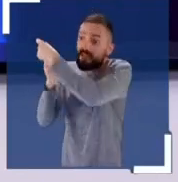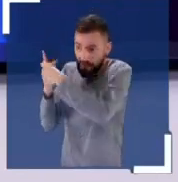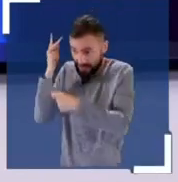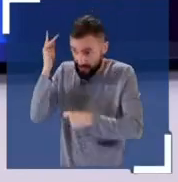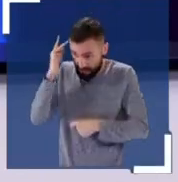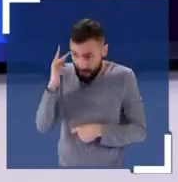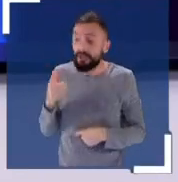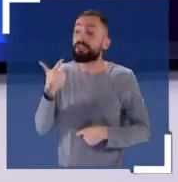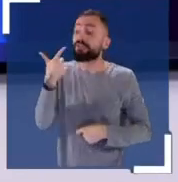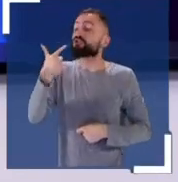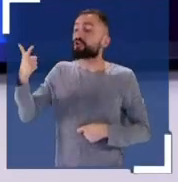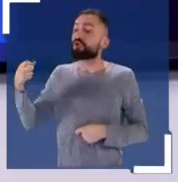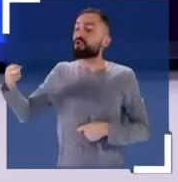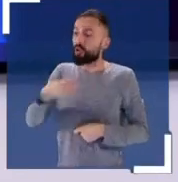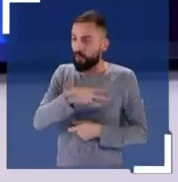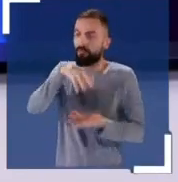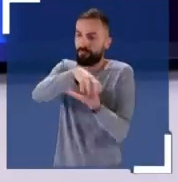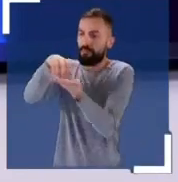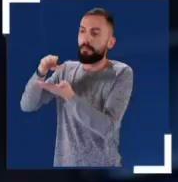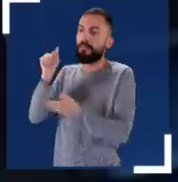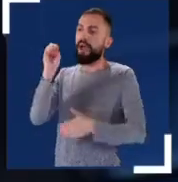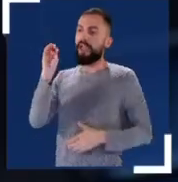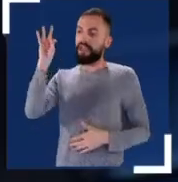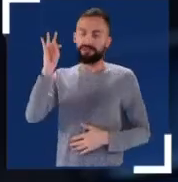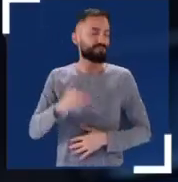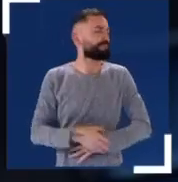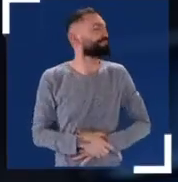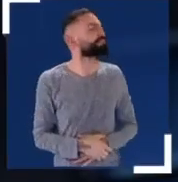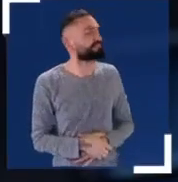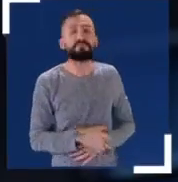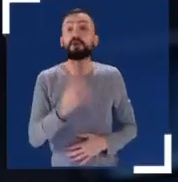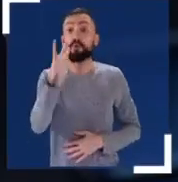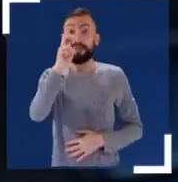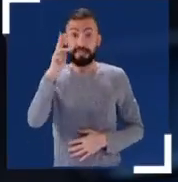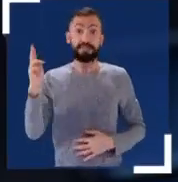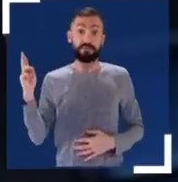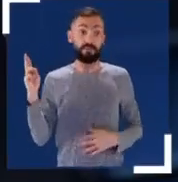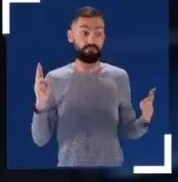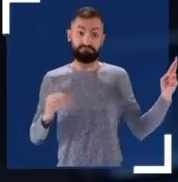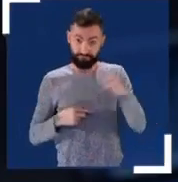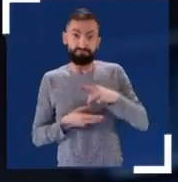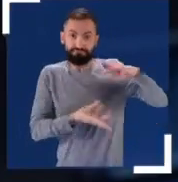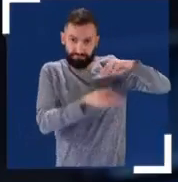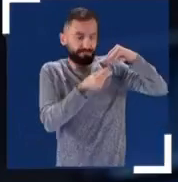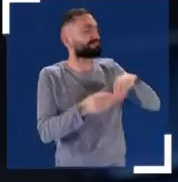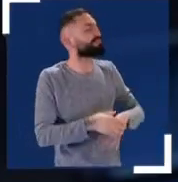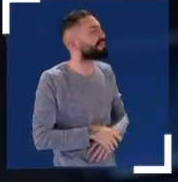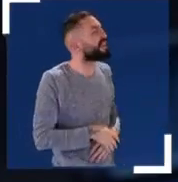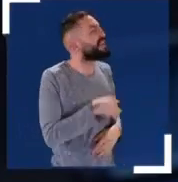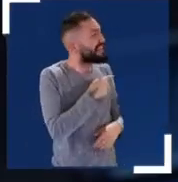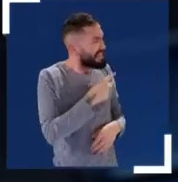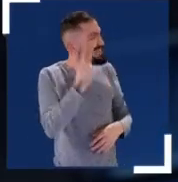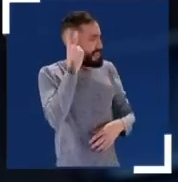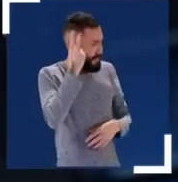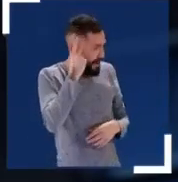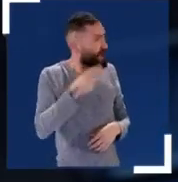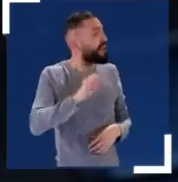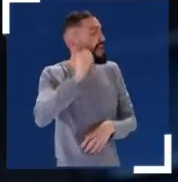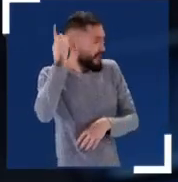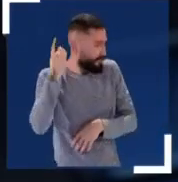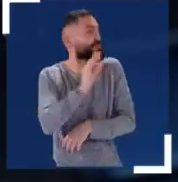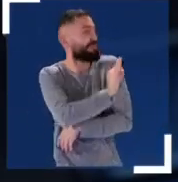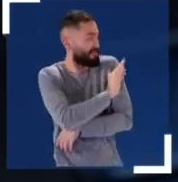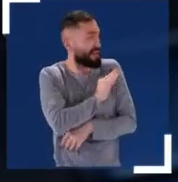novos BAEPs. 45 segundos da trânsito. Eu fui prefeito de uma das cidades com mais dificuldade em São Paulo, fui cumprir